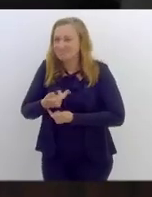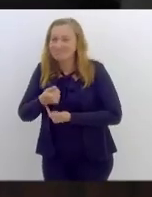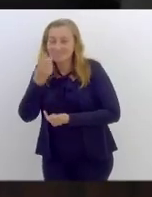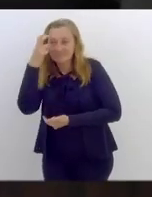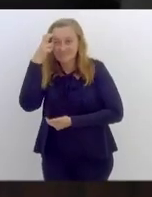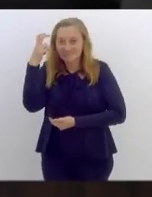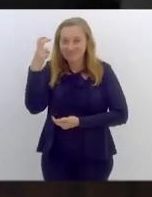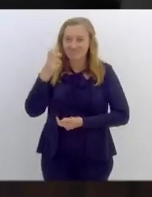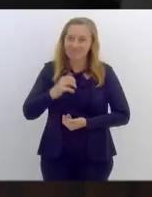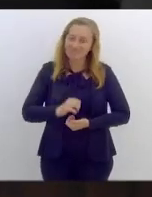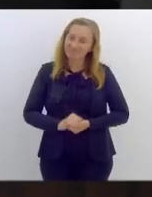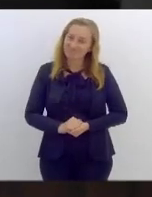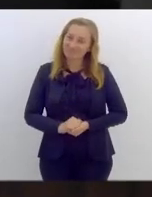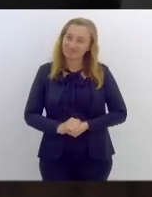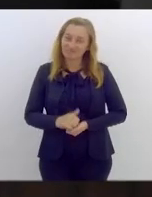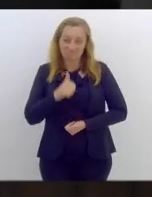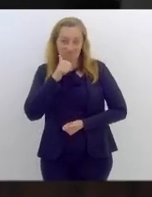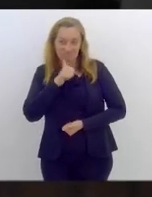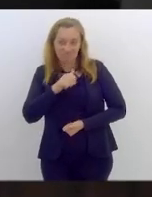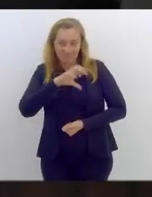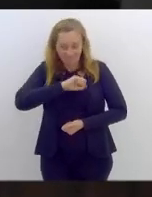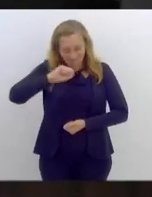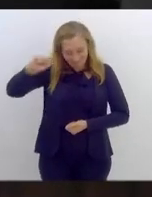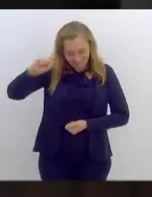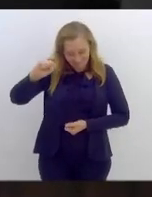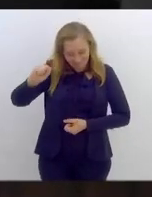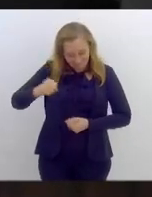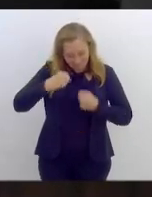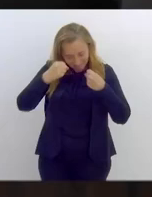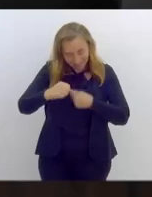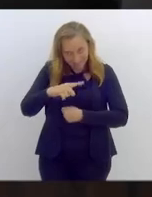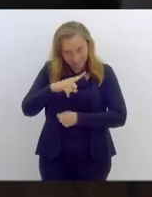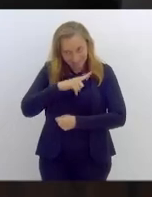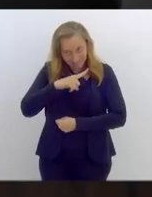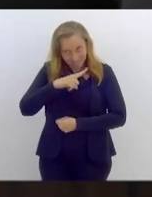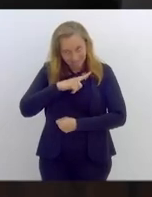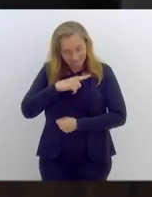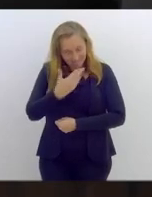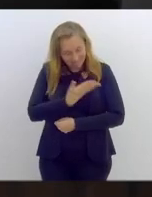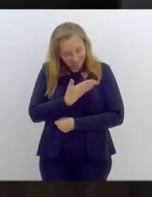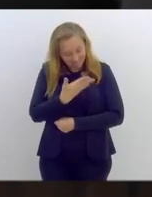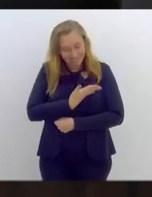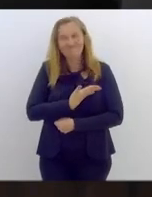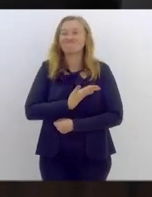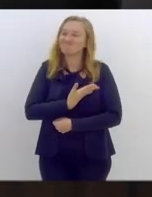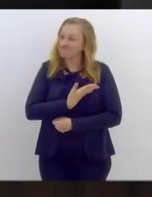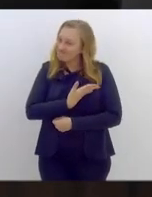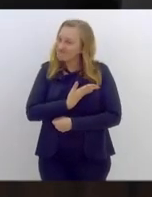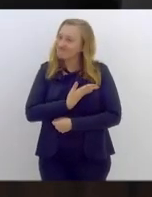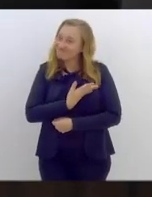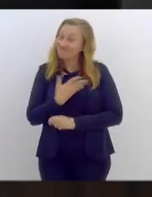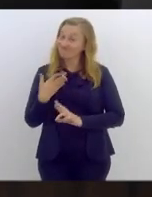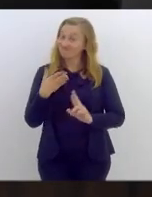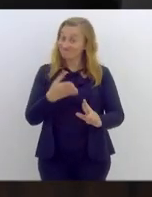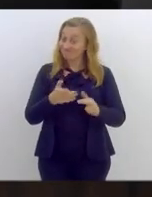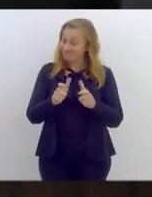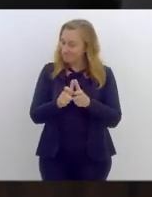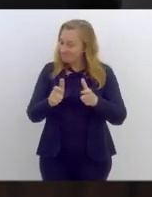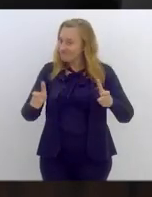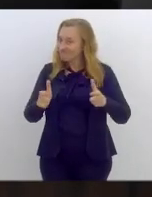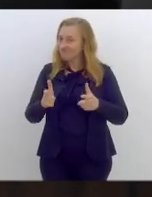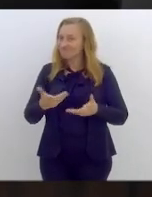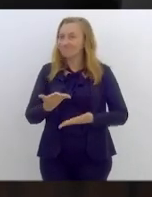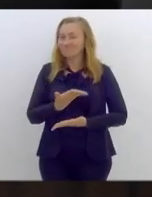cultura, essa mulher de axé, poderosa, companheira, uma grande referência, uma